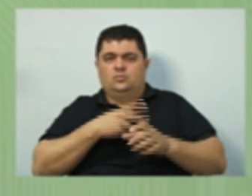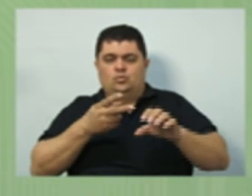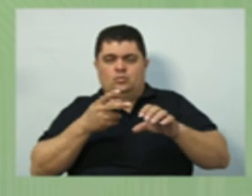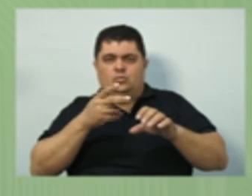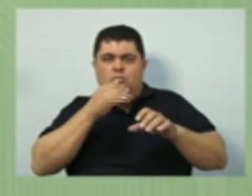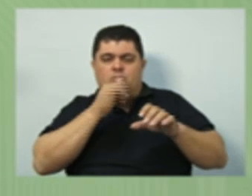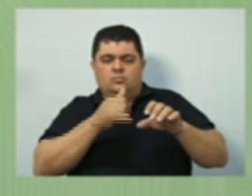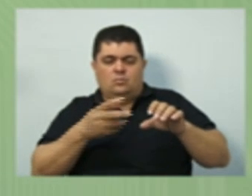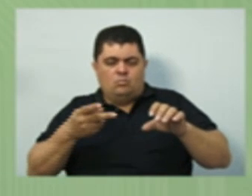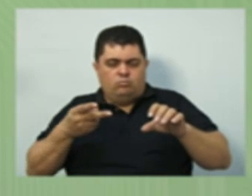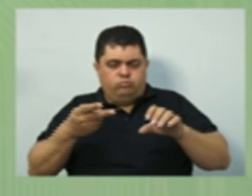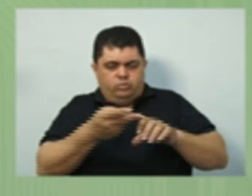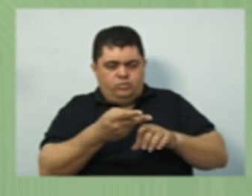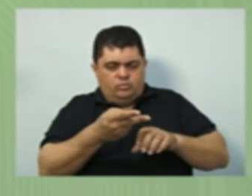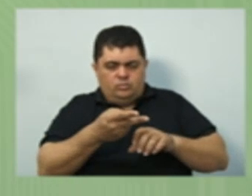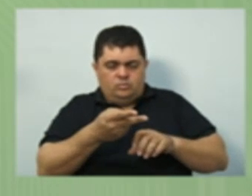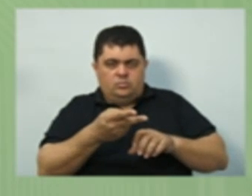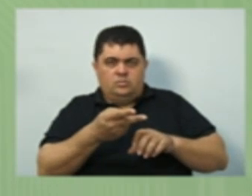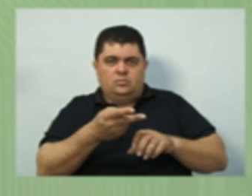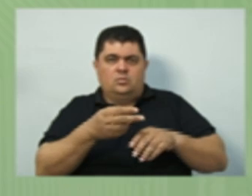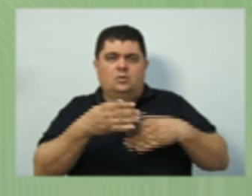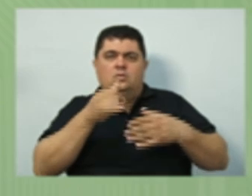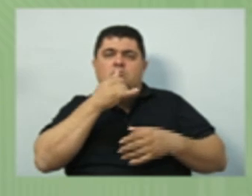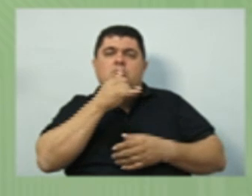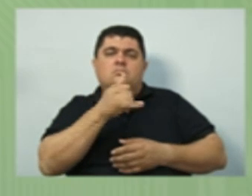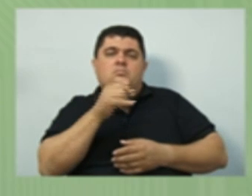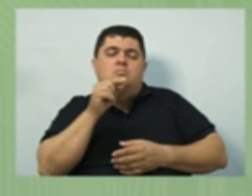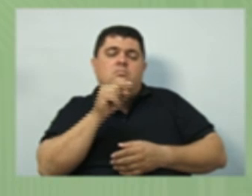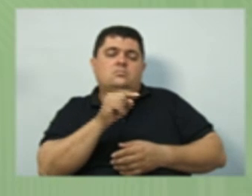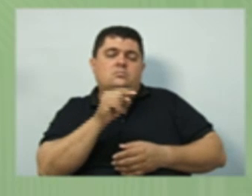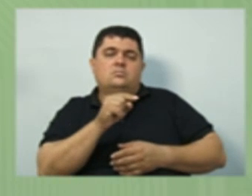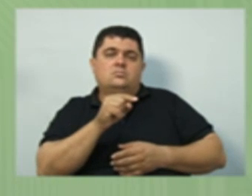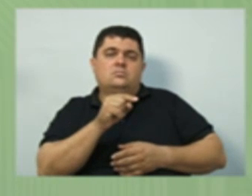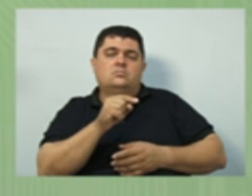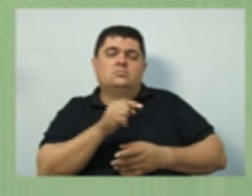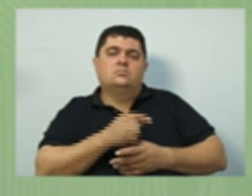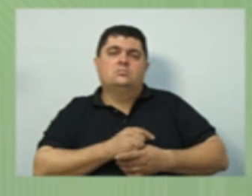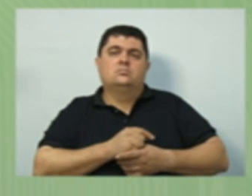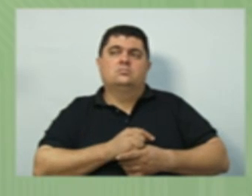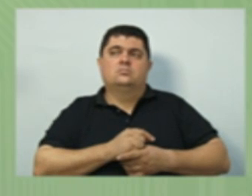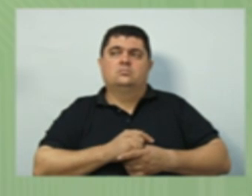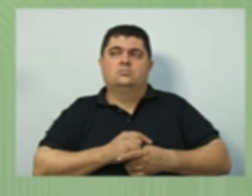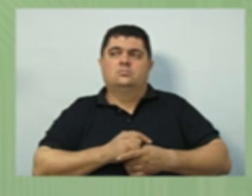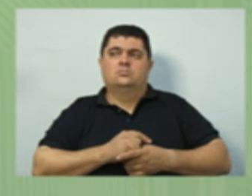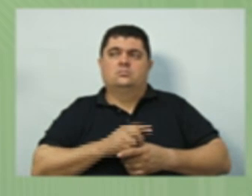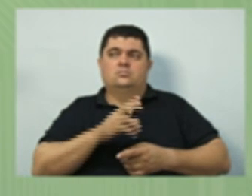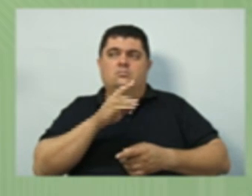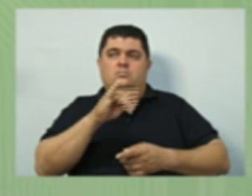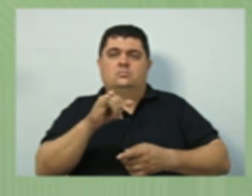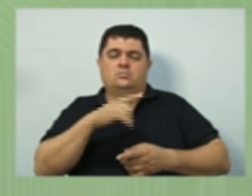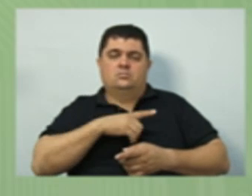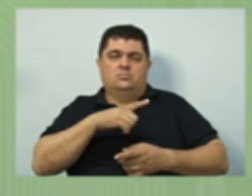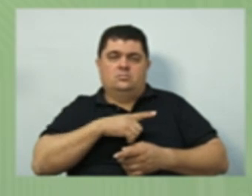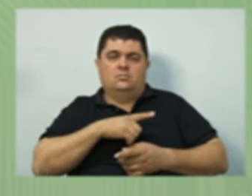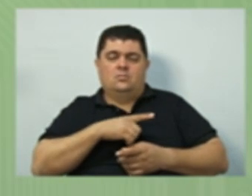é, qual é a energia que vai